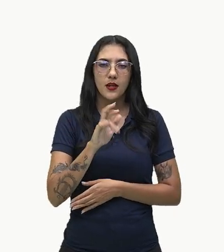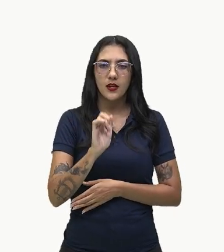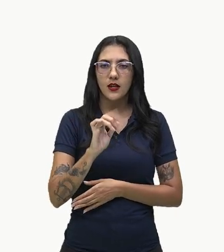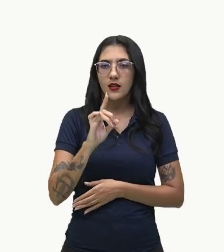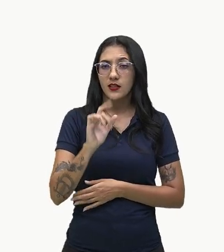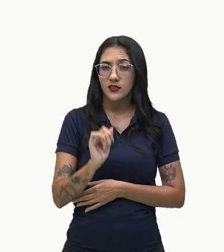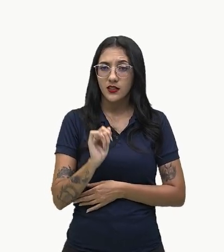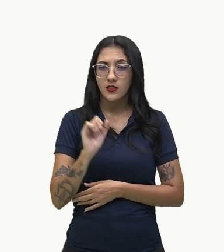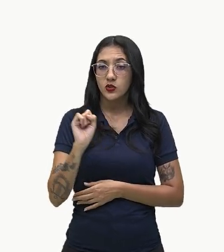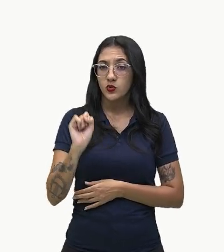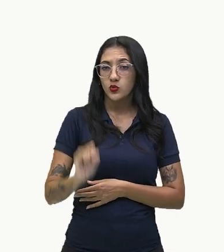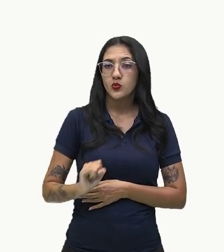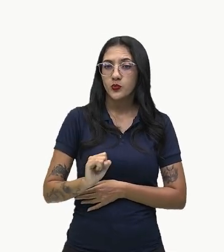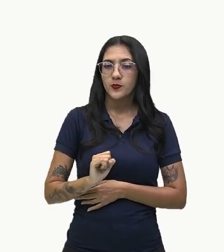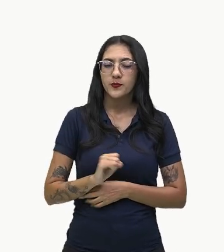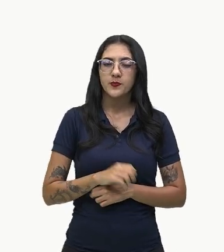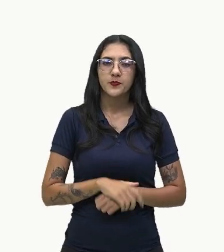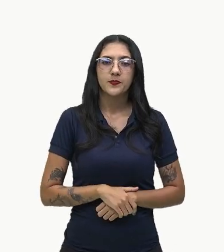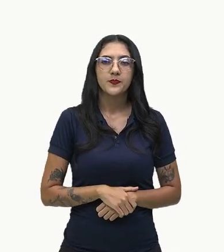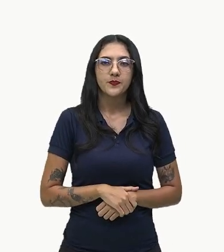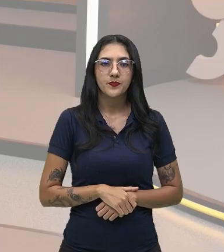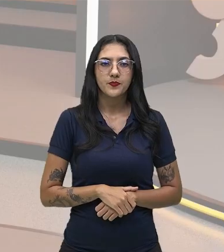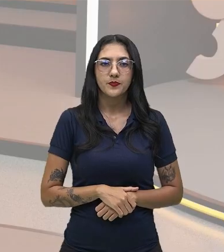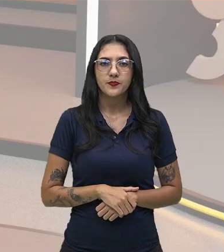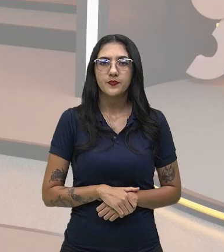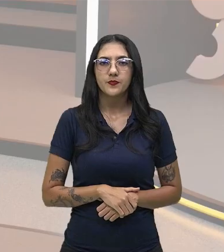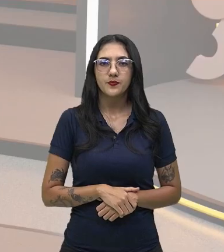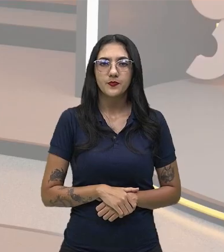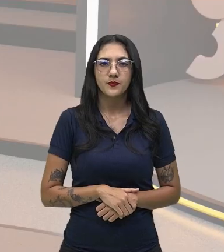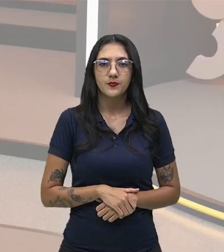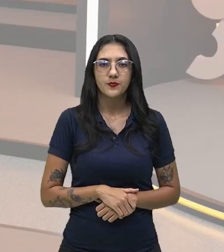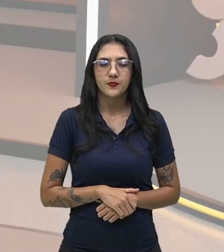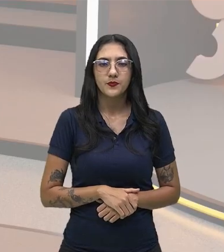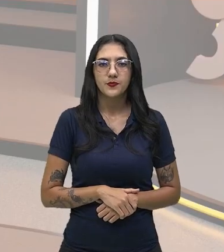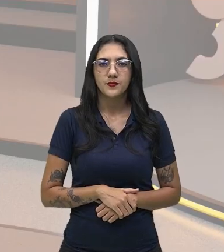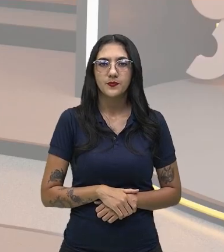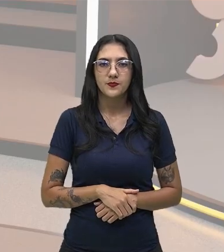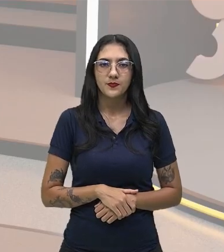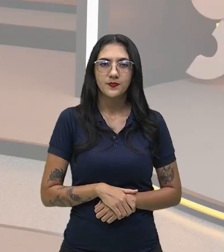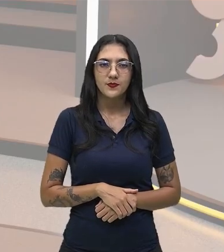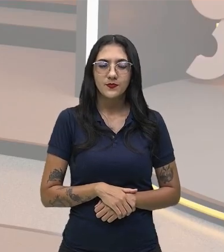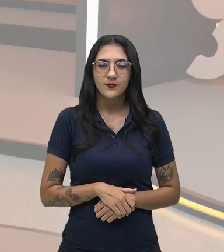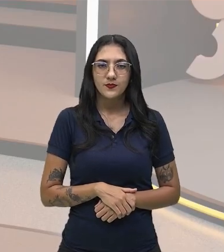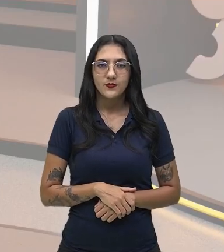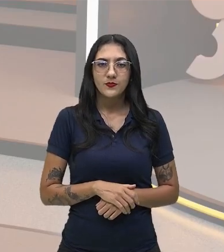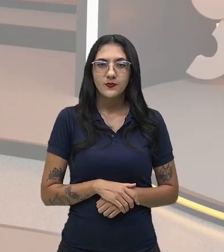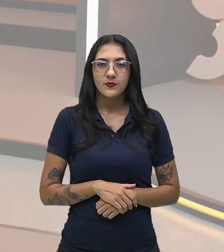uma pequena parte. Dando continuidade, a gente vai verificar,